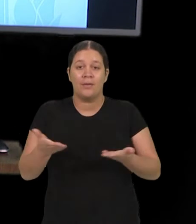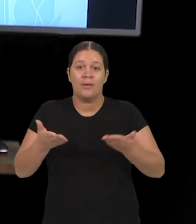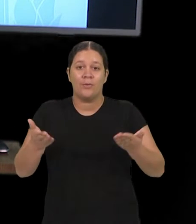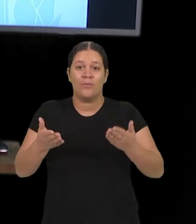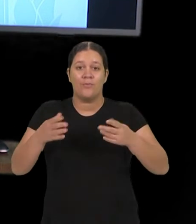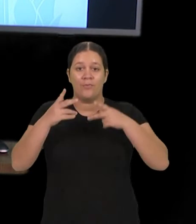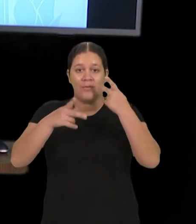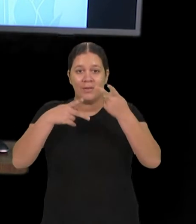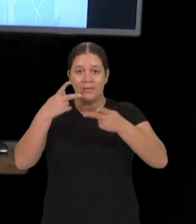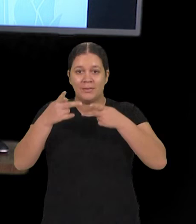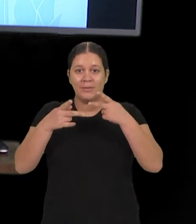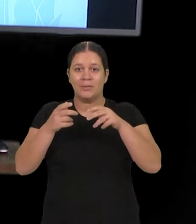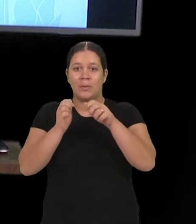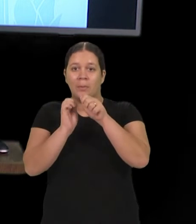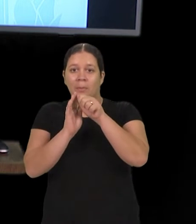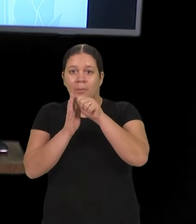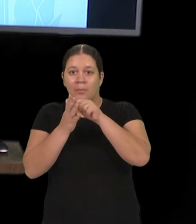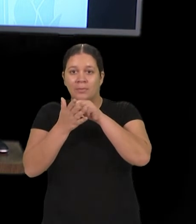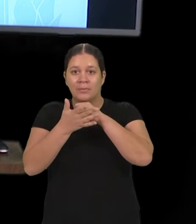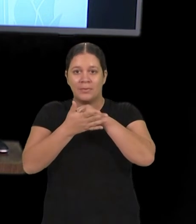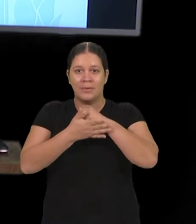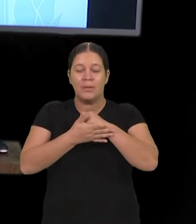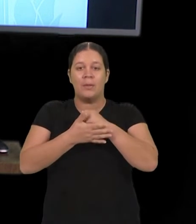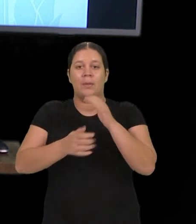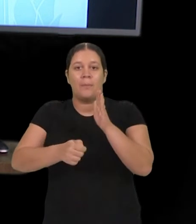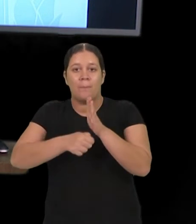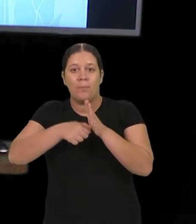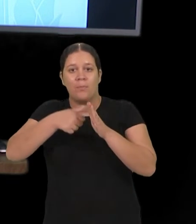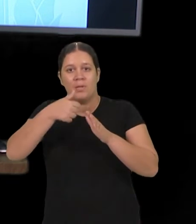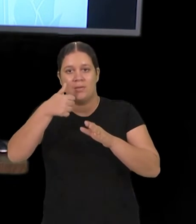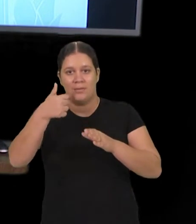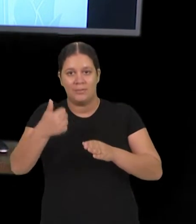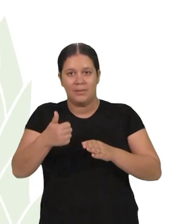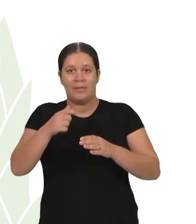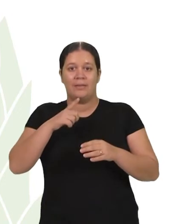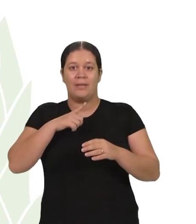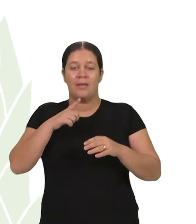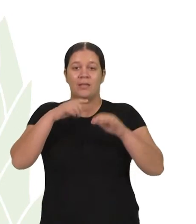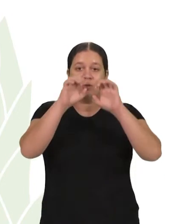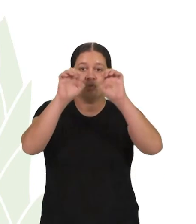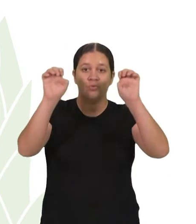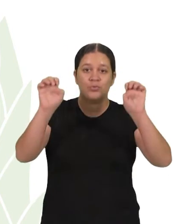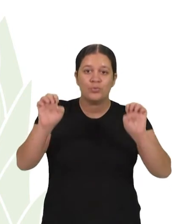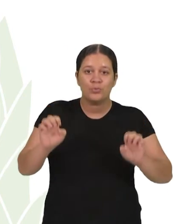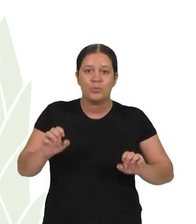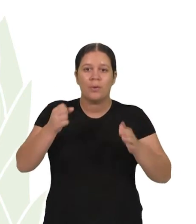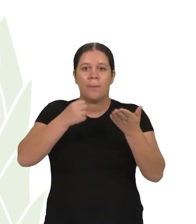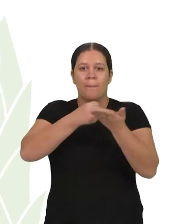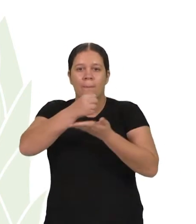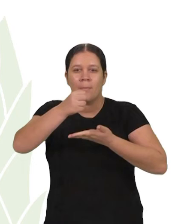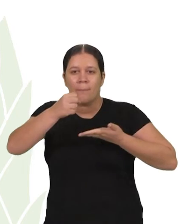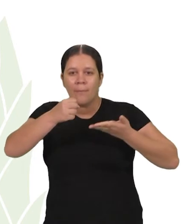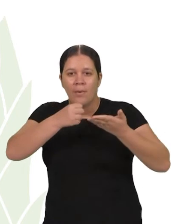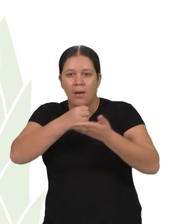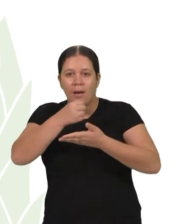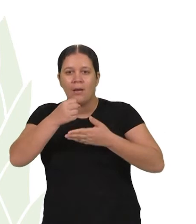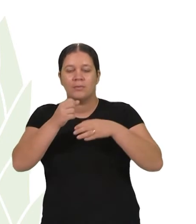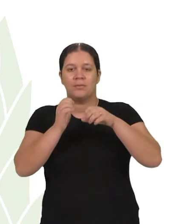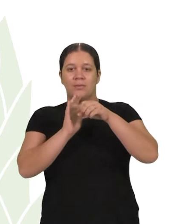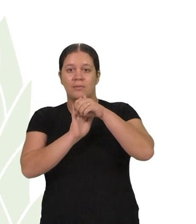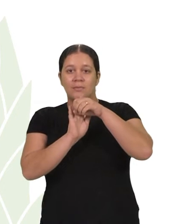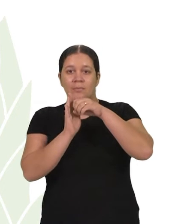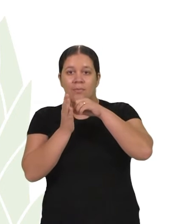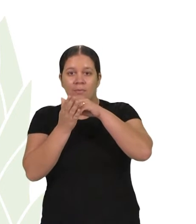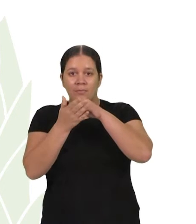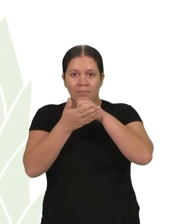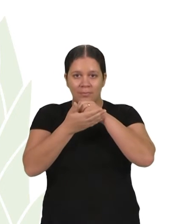E aí, falando de membrana plasmática, começando a membrana plasmática, primeiro, ela tem essa estrutura básica que a gente conhece, nessa